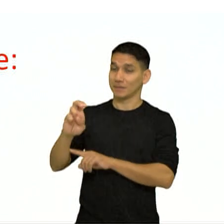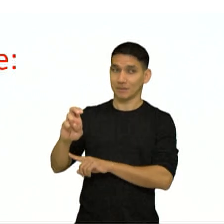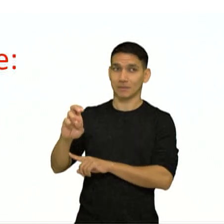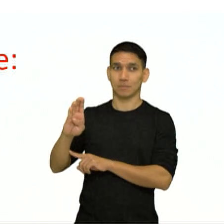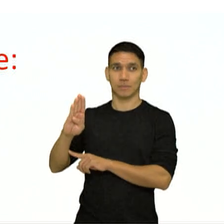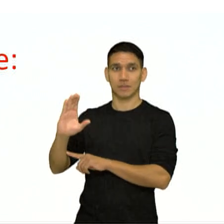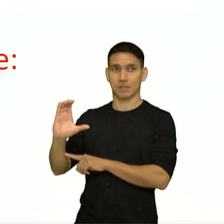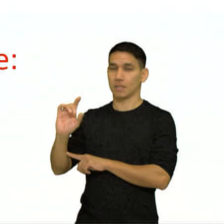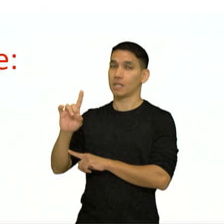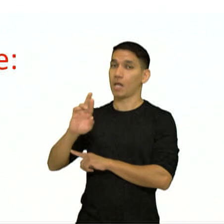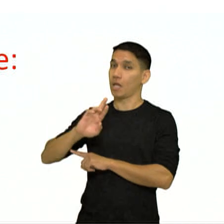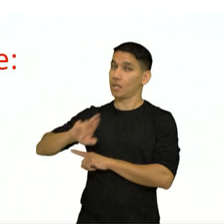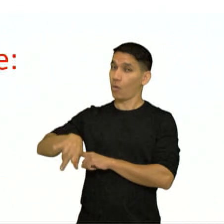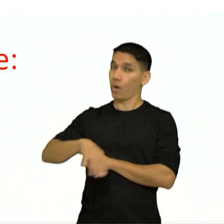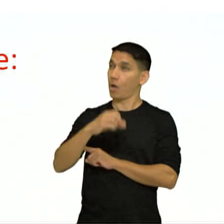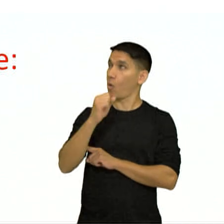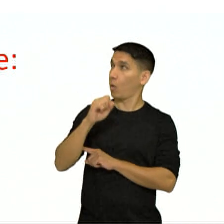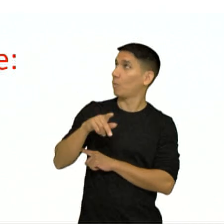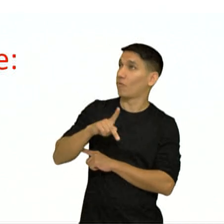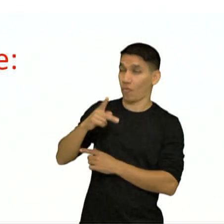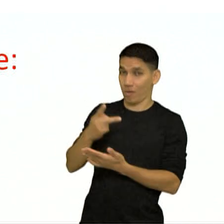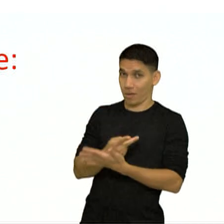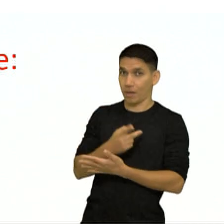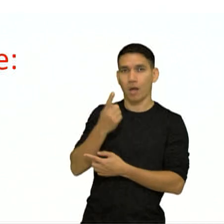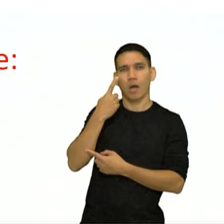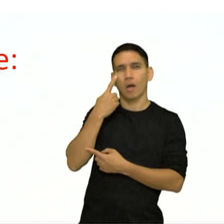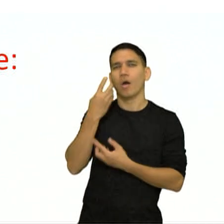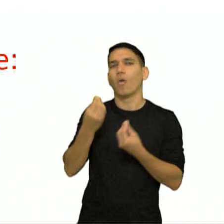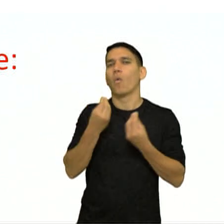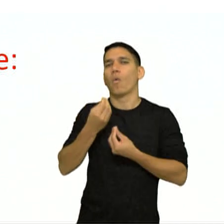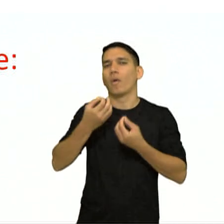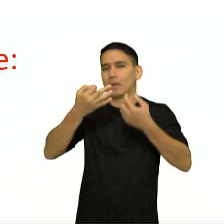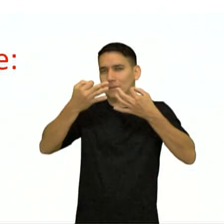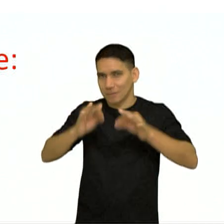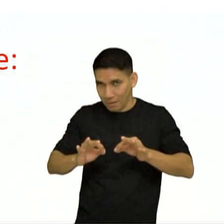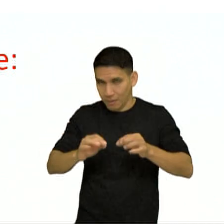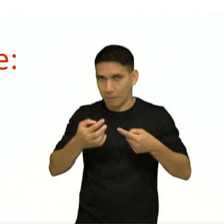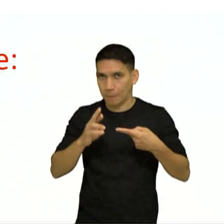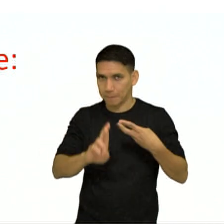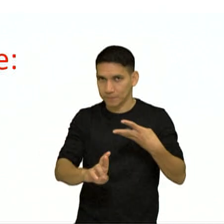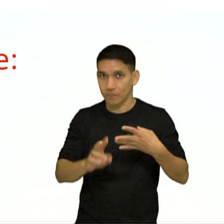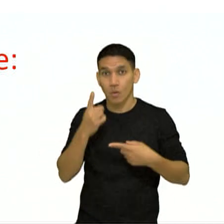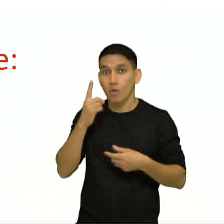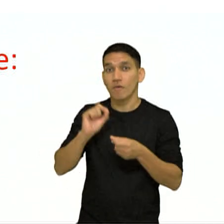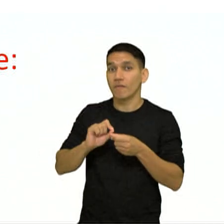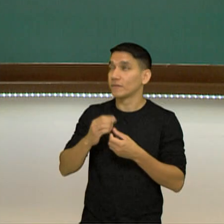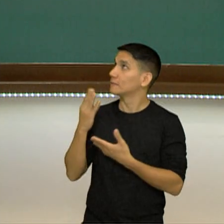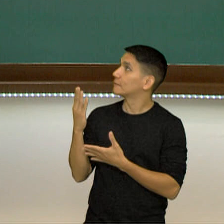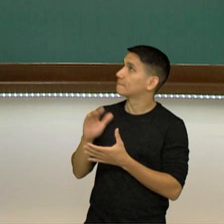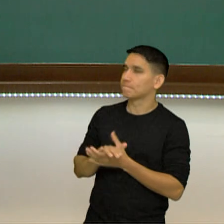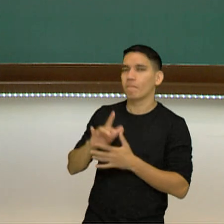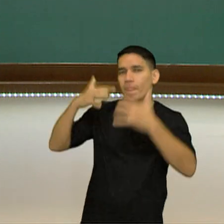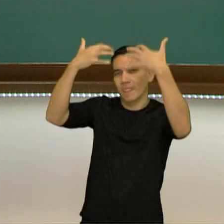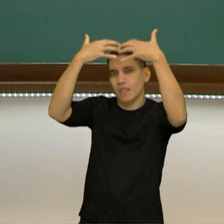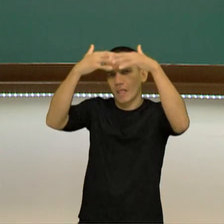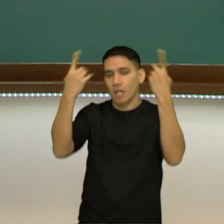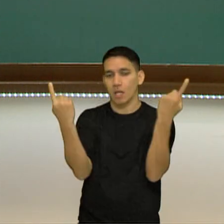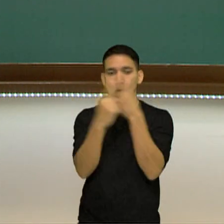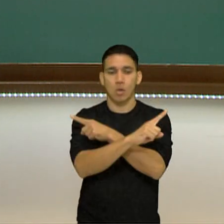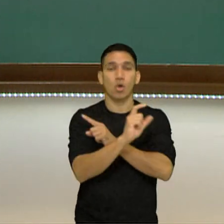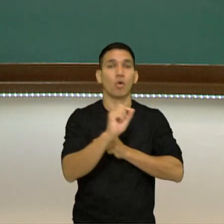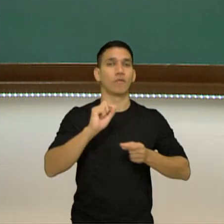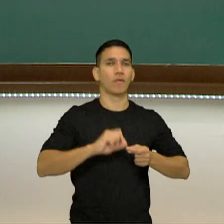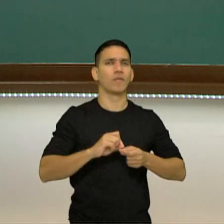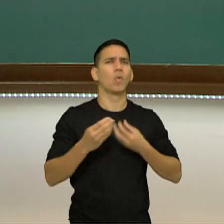cinco BC Então não é oito não pessoa errado agora vamos conferir resposta correta que que eu vou ter que fazer aqui eu vou ter que pensar na operação inversa